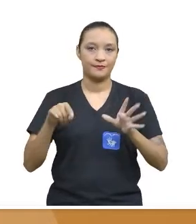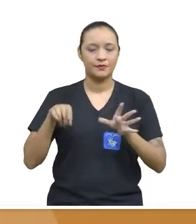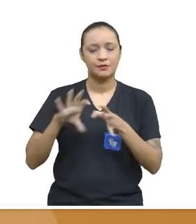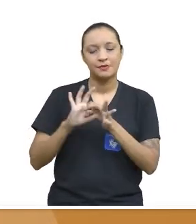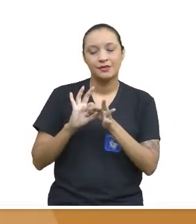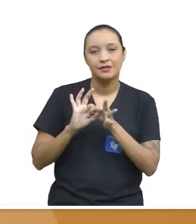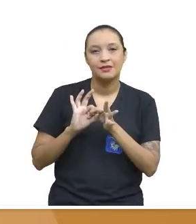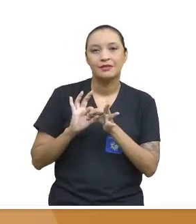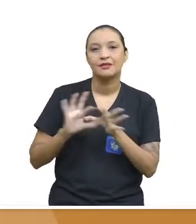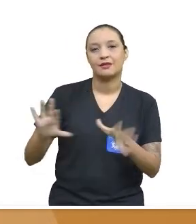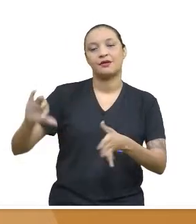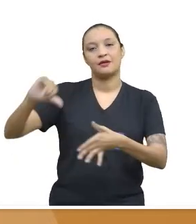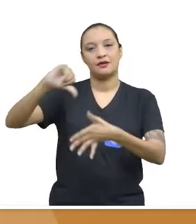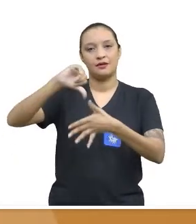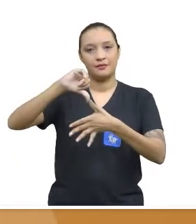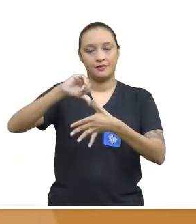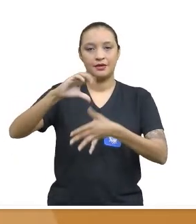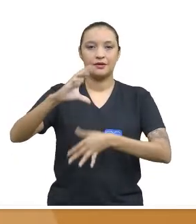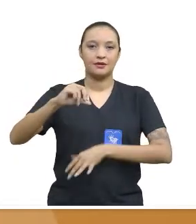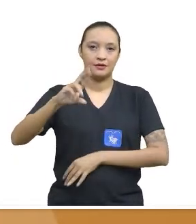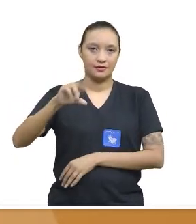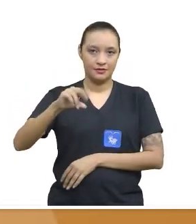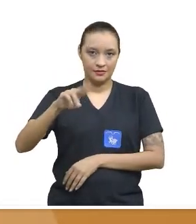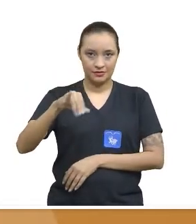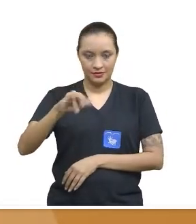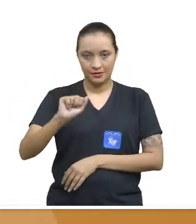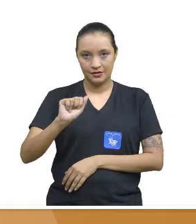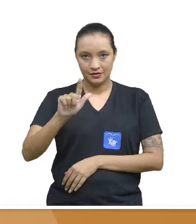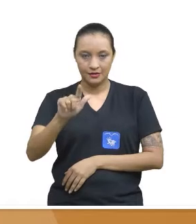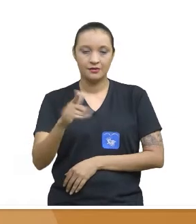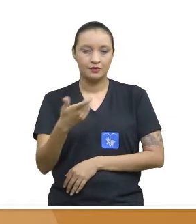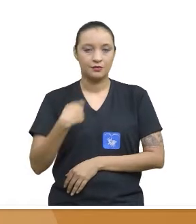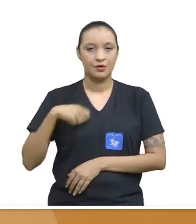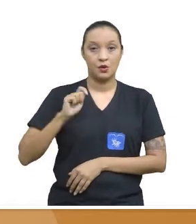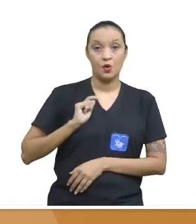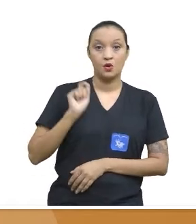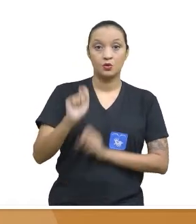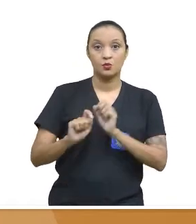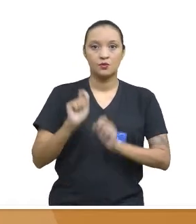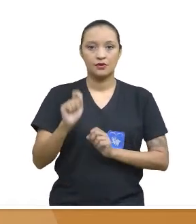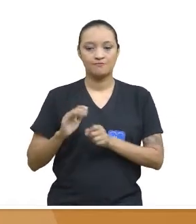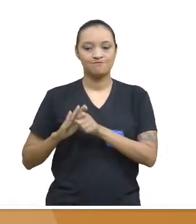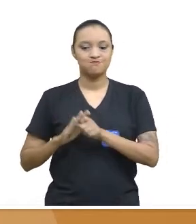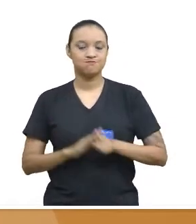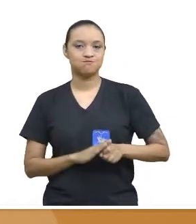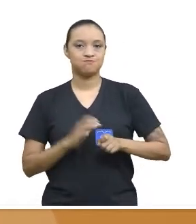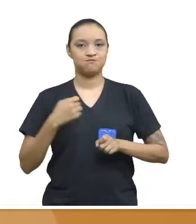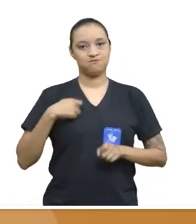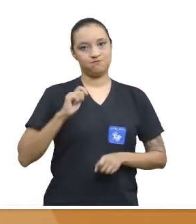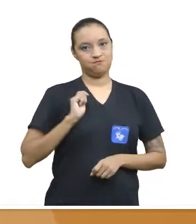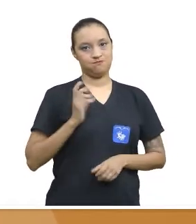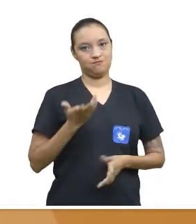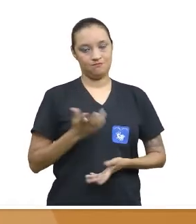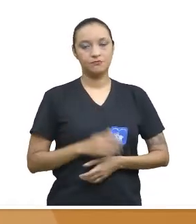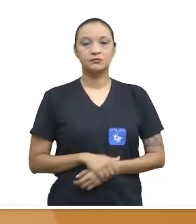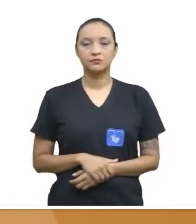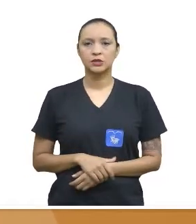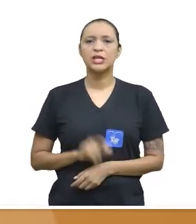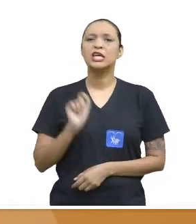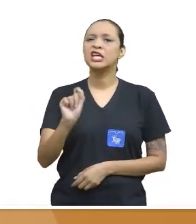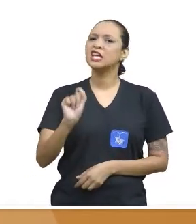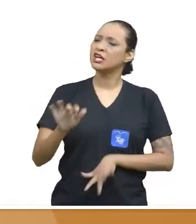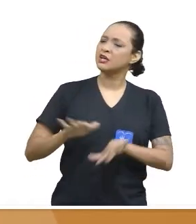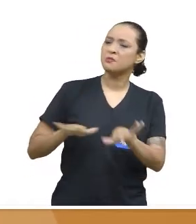a América colonial espanhola do jugo dos espanhóis. E quem é que vai fazer isso? Quem